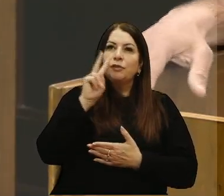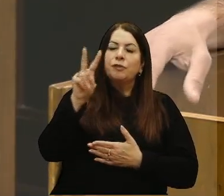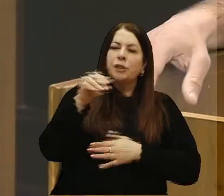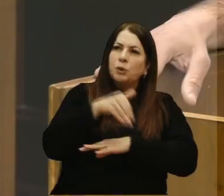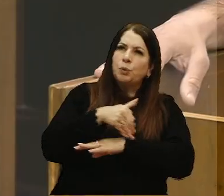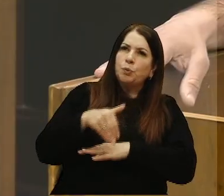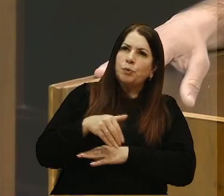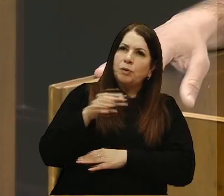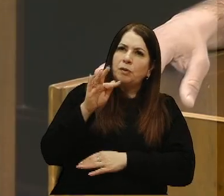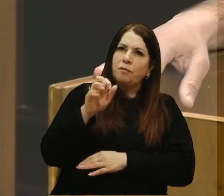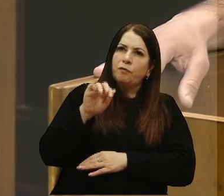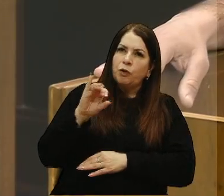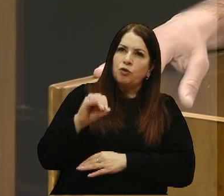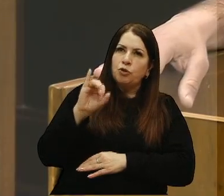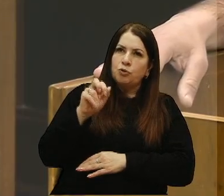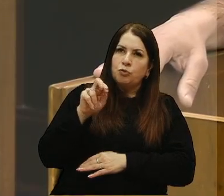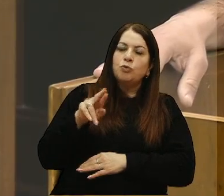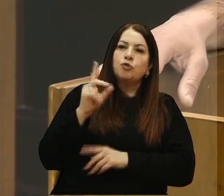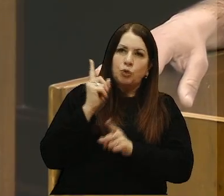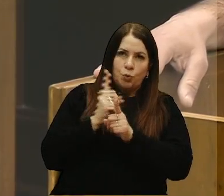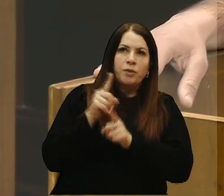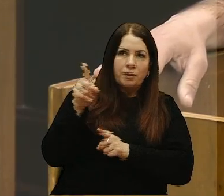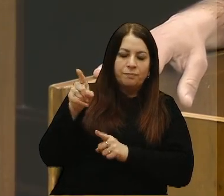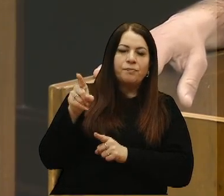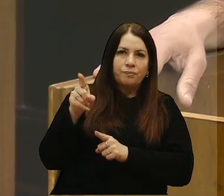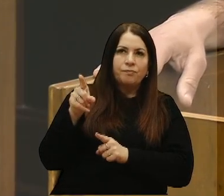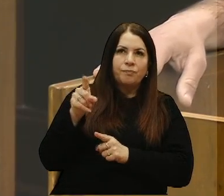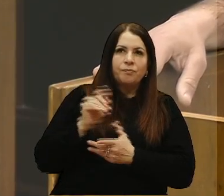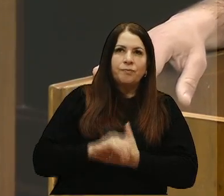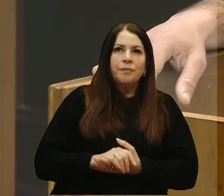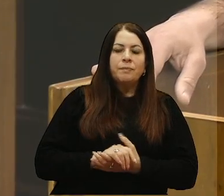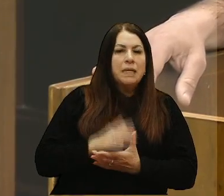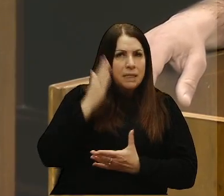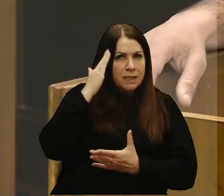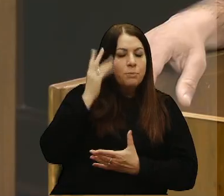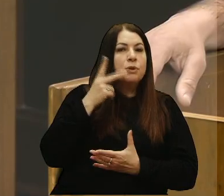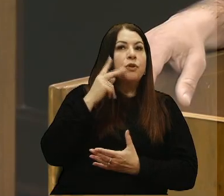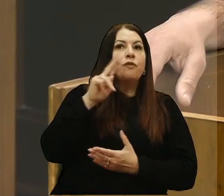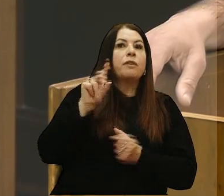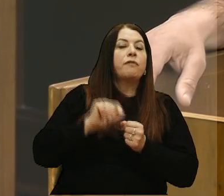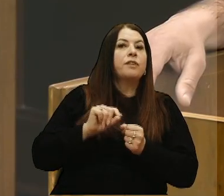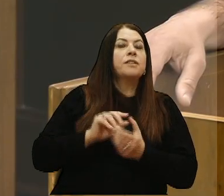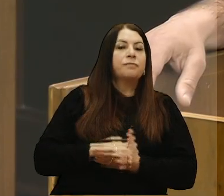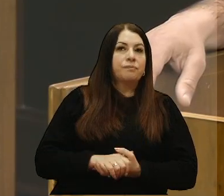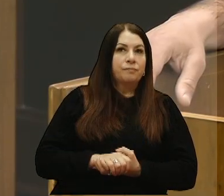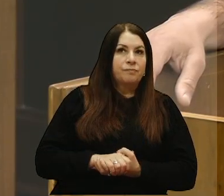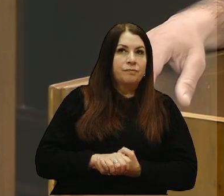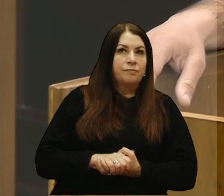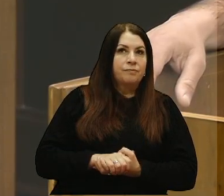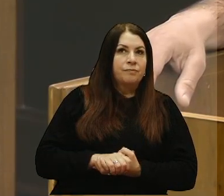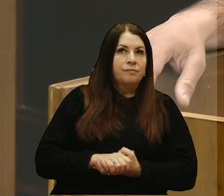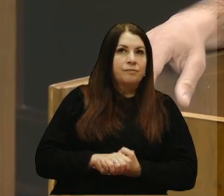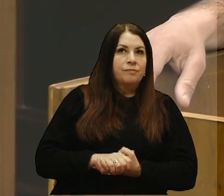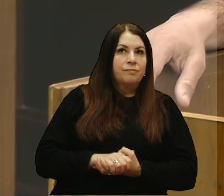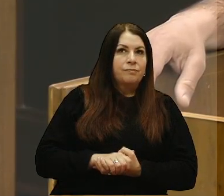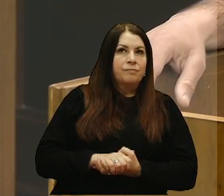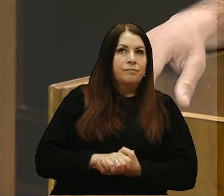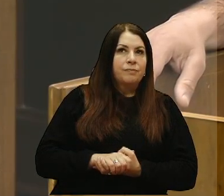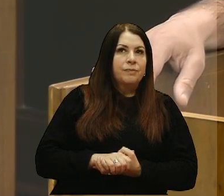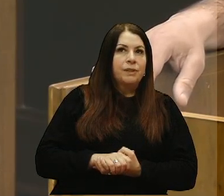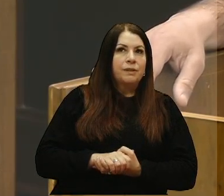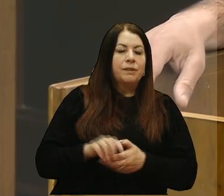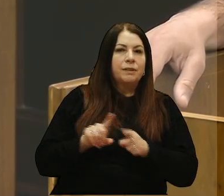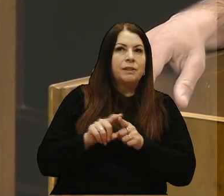rua, Feijó Júnior, já encontrei com o senhor Eduardo. E sabe o que eu vi ele fazendo, meus amigos? Peço a parte. Socando um vidro